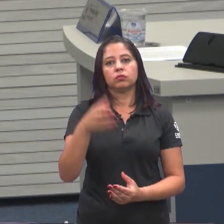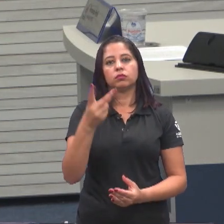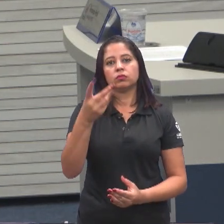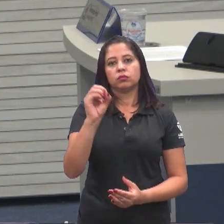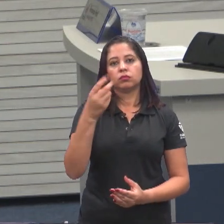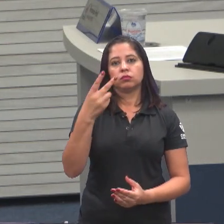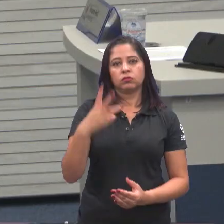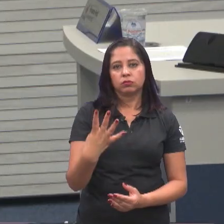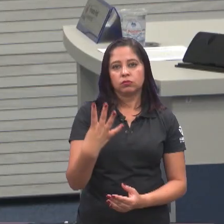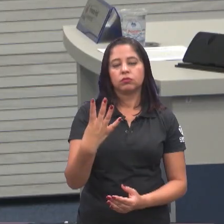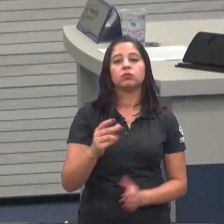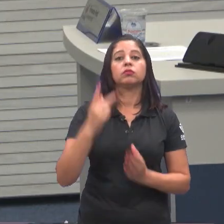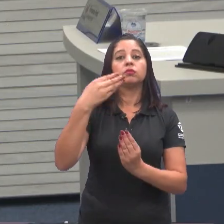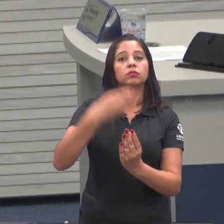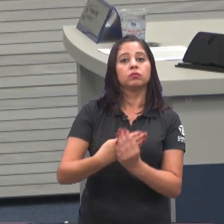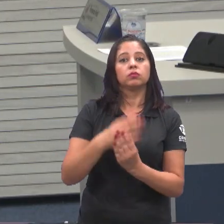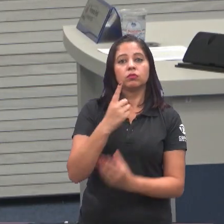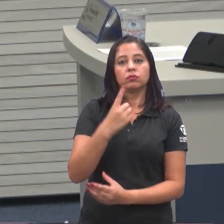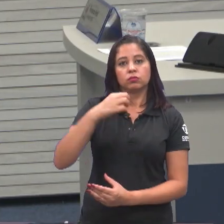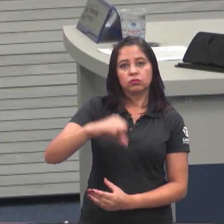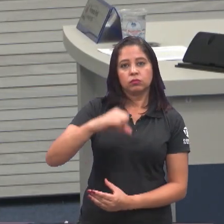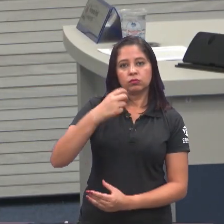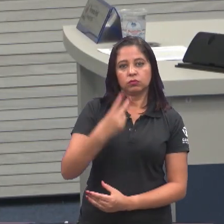18382/2024, processo número